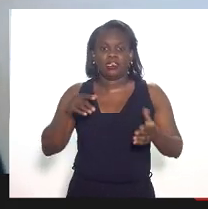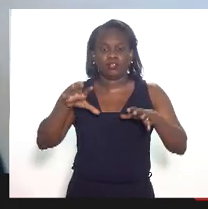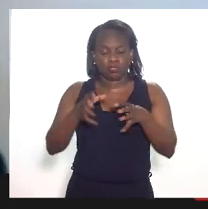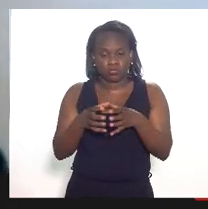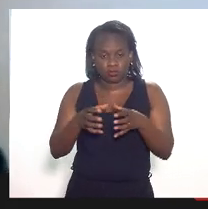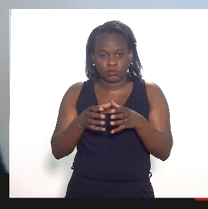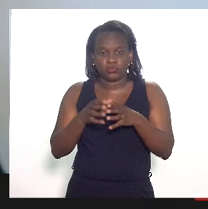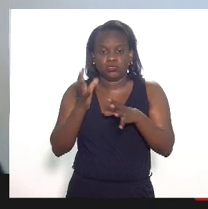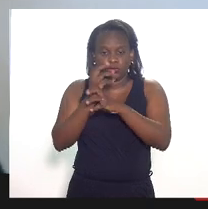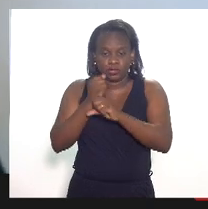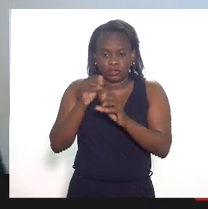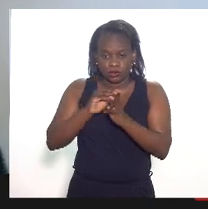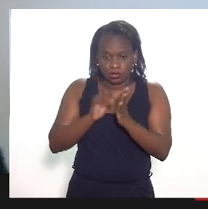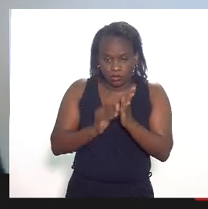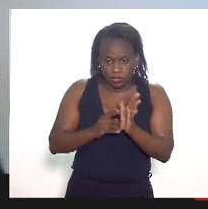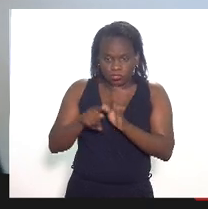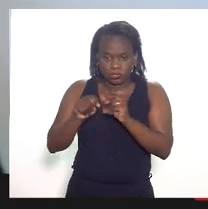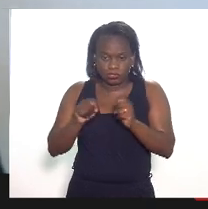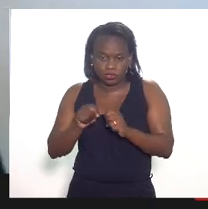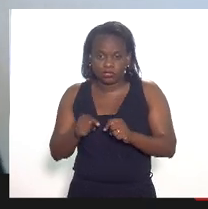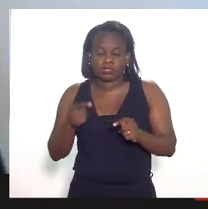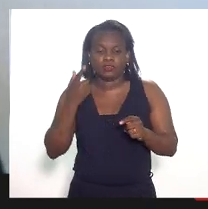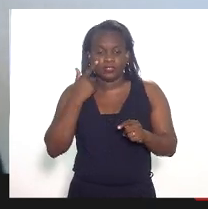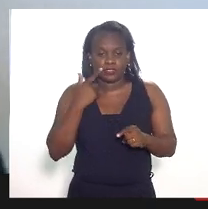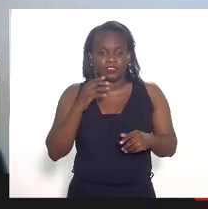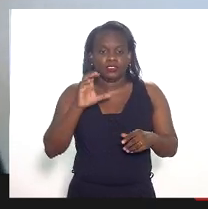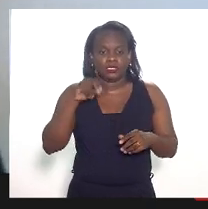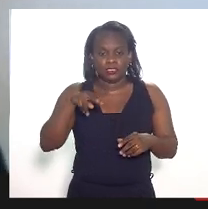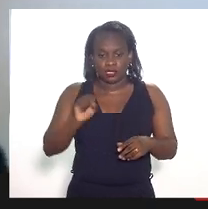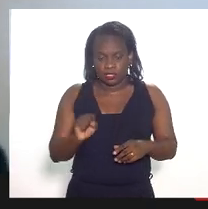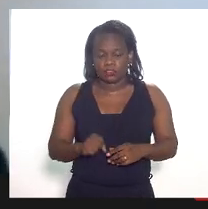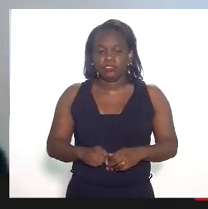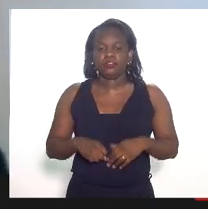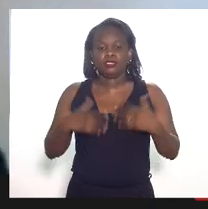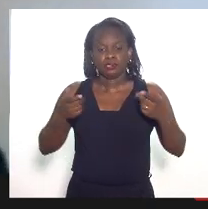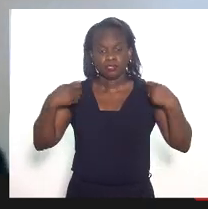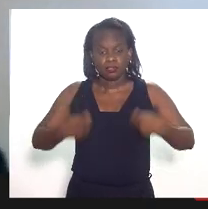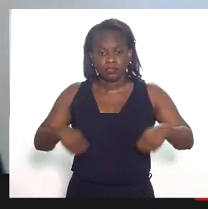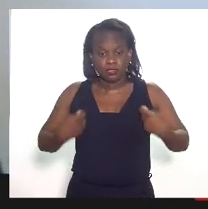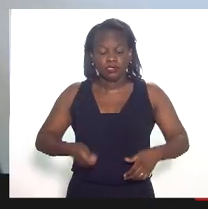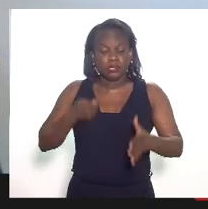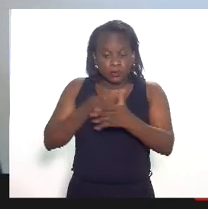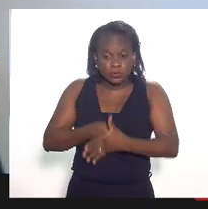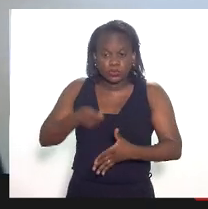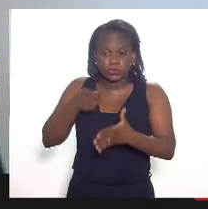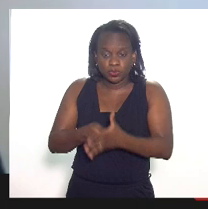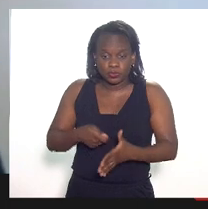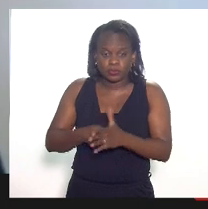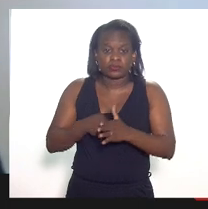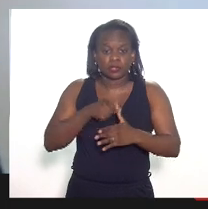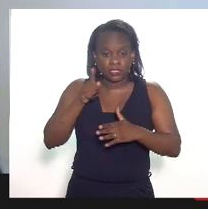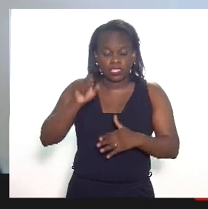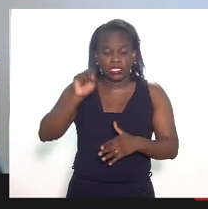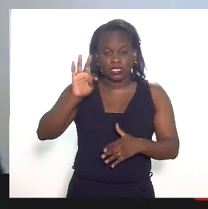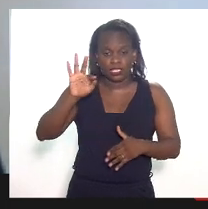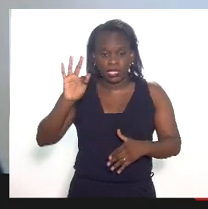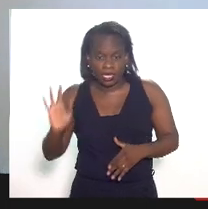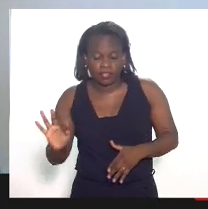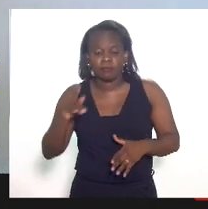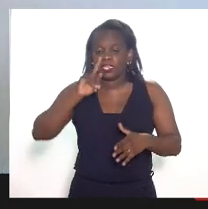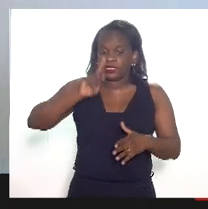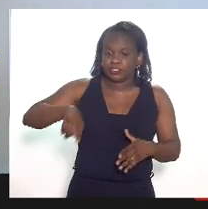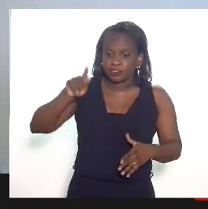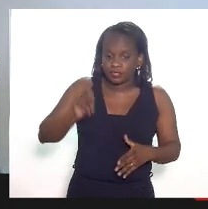Comissão de Orçamento e Financiamento do Conselho Nacional de Saúde. Precisamos seguir lutando no âmbito do Congresso e do STF para